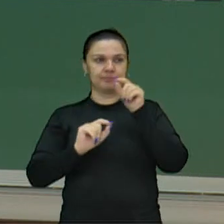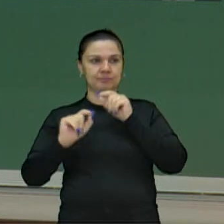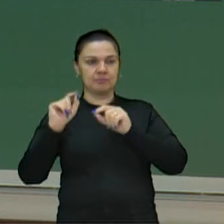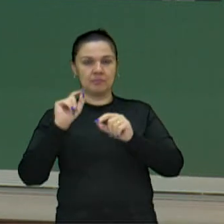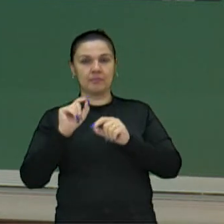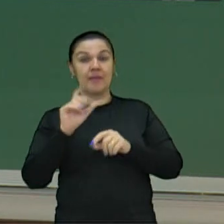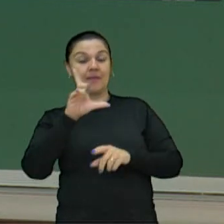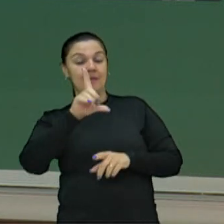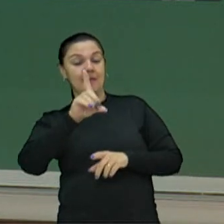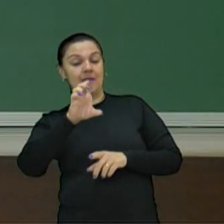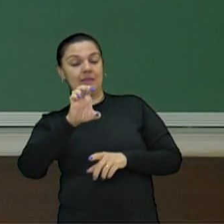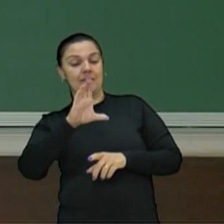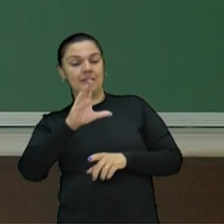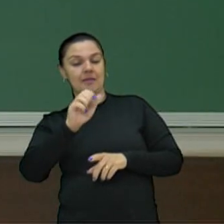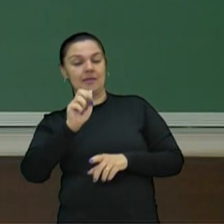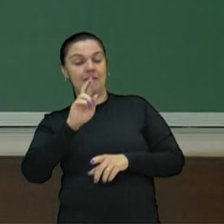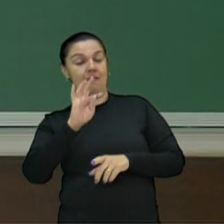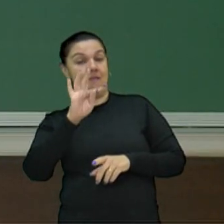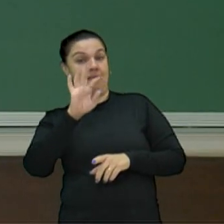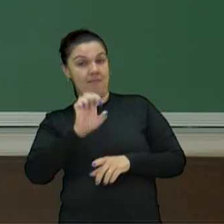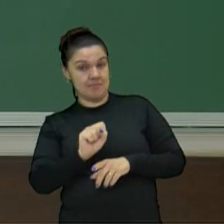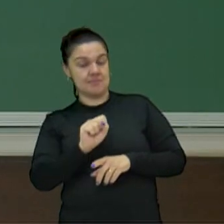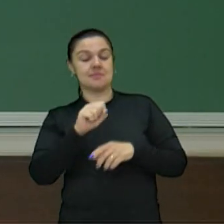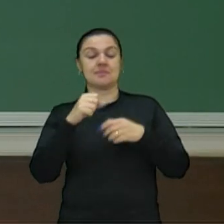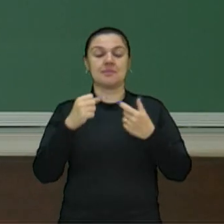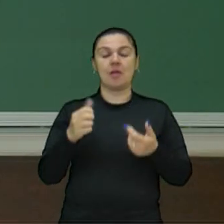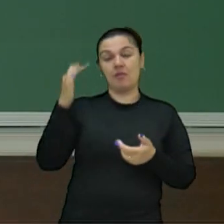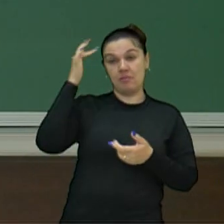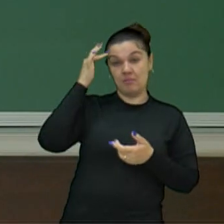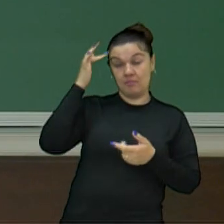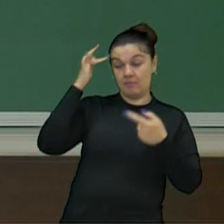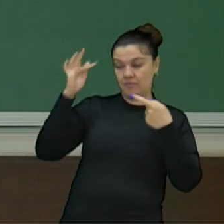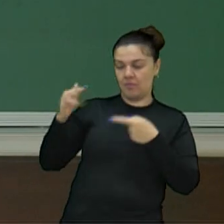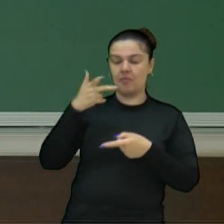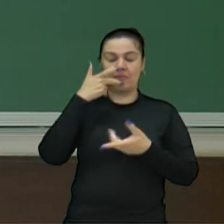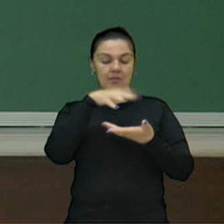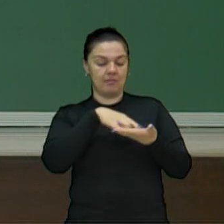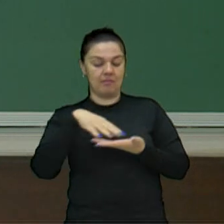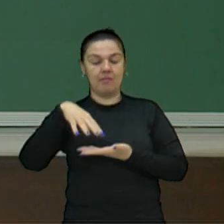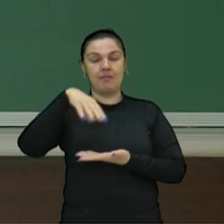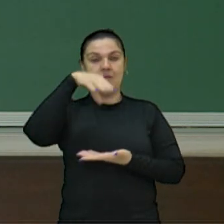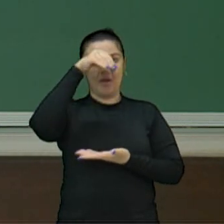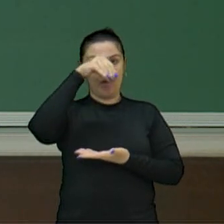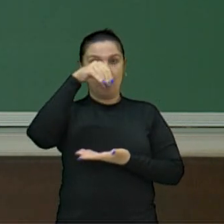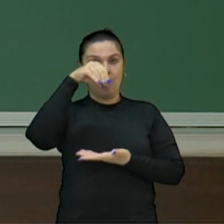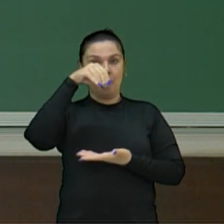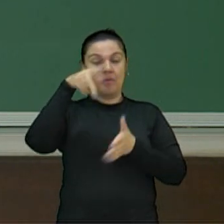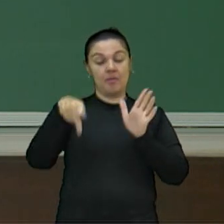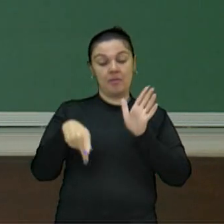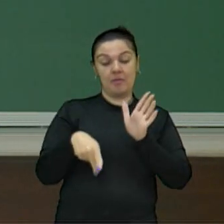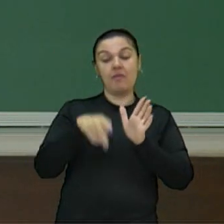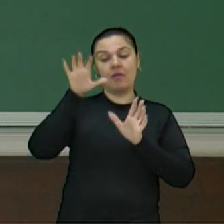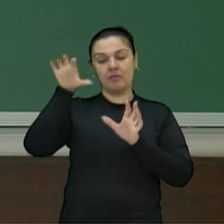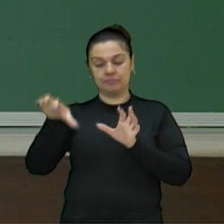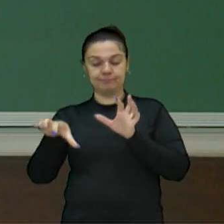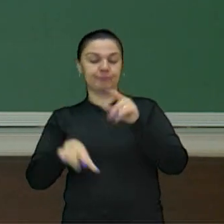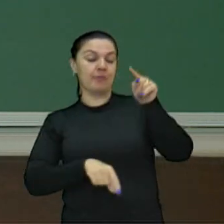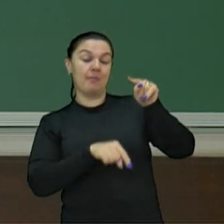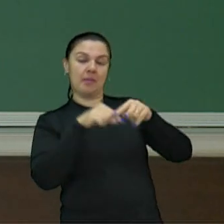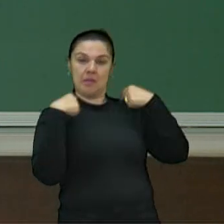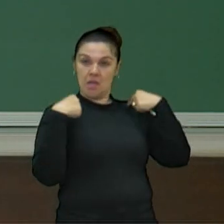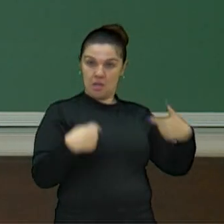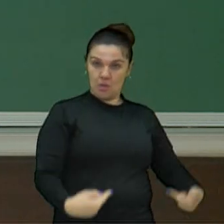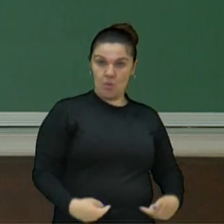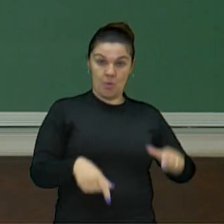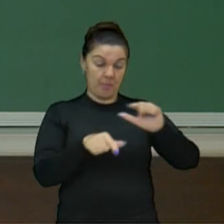de René Descartes, esse filósofo que disse que a alma ou seja, o pensamento é uma coisa e a matéria é